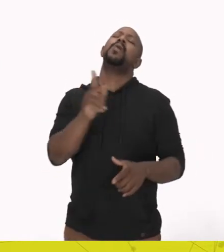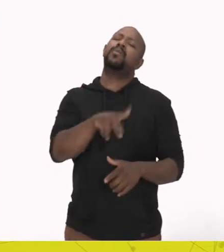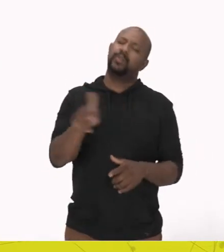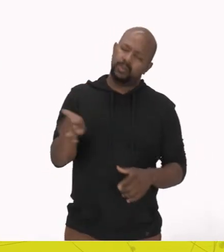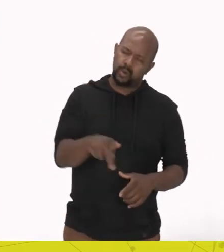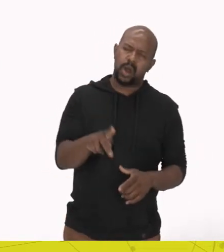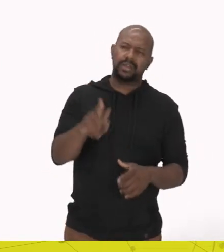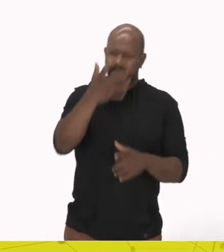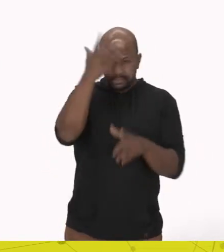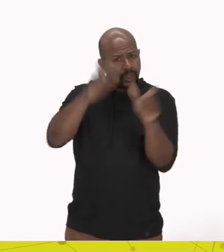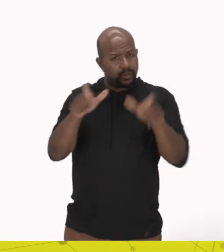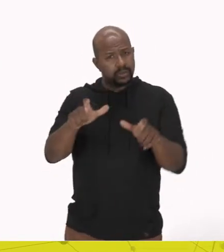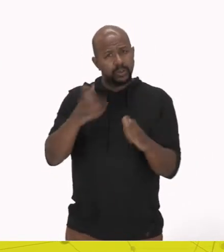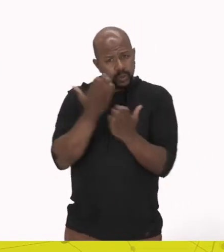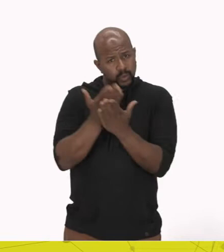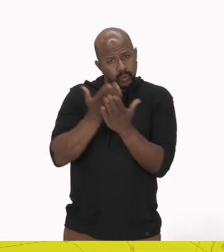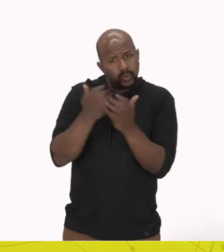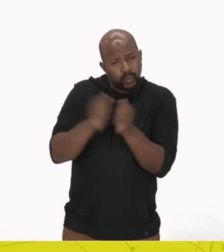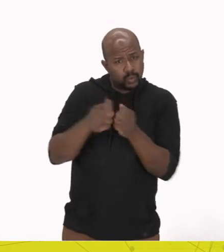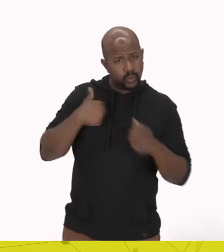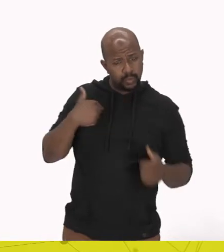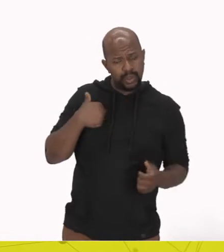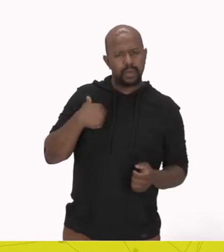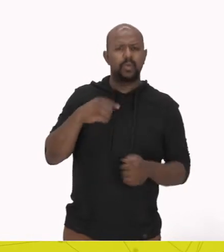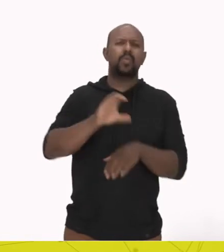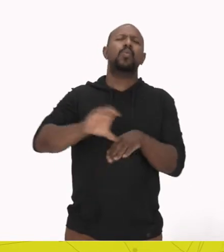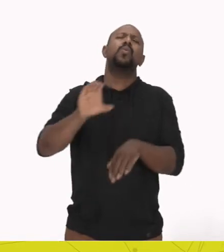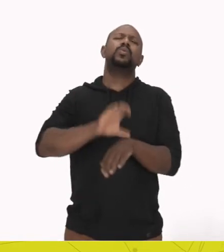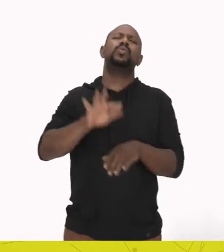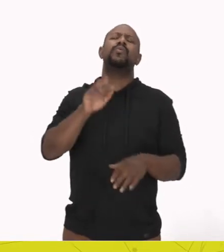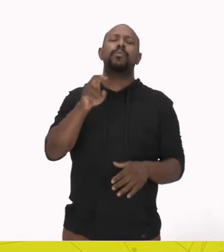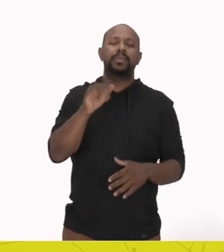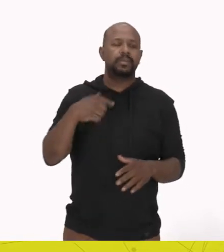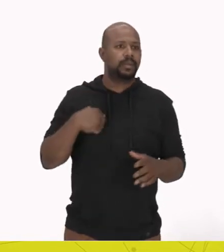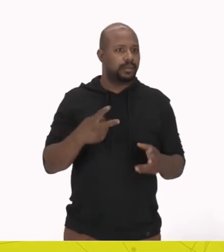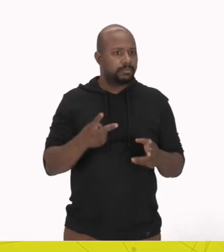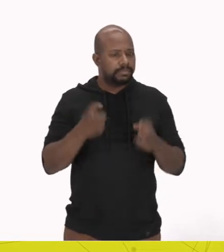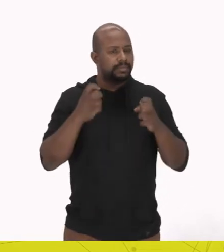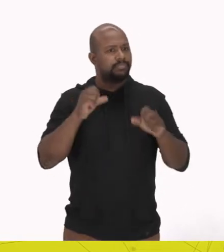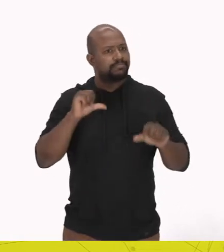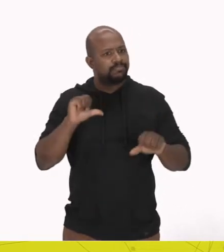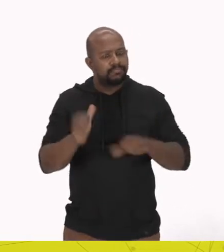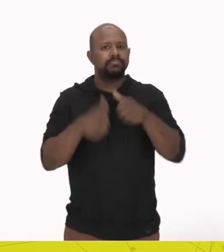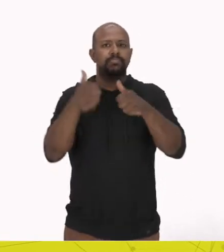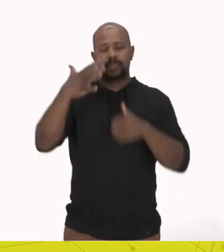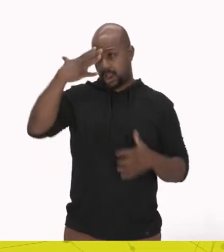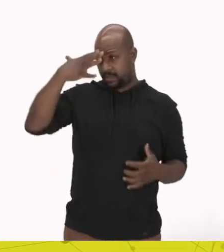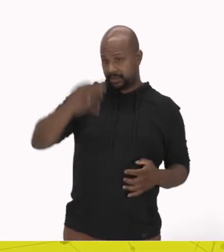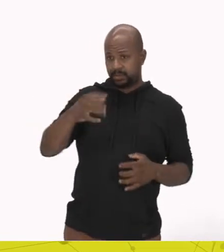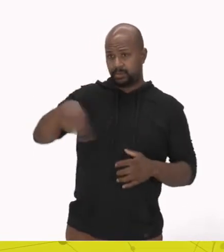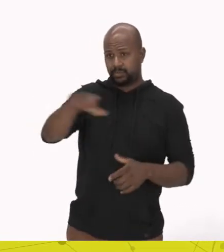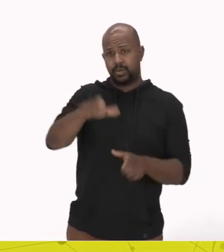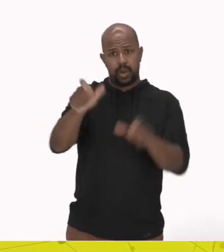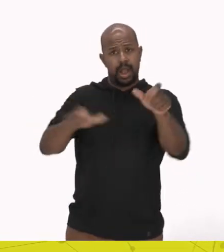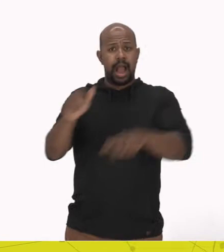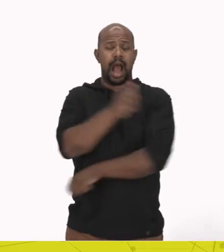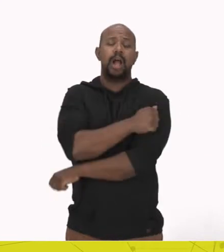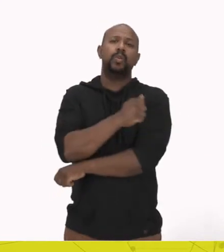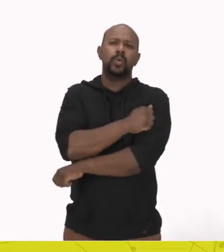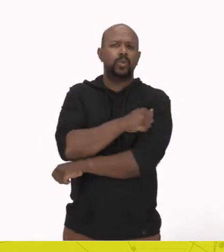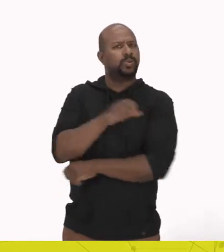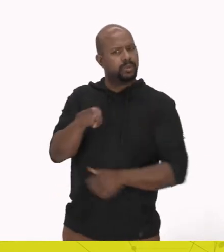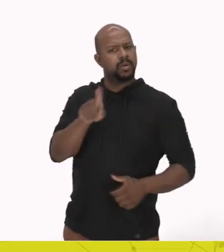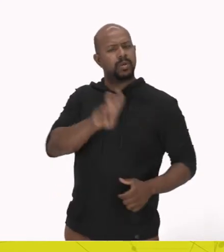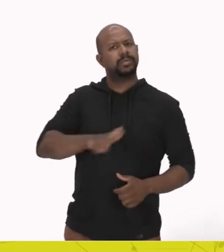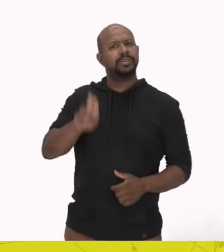os professores que fazem meus cursos de formação, como percebi uma mudança significativa na compreensão dos meus